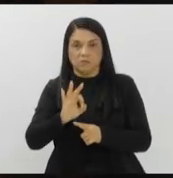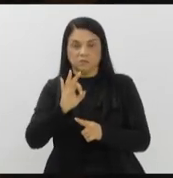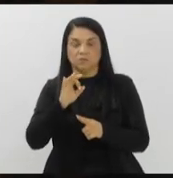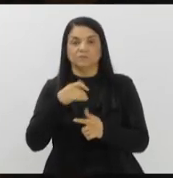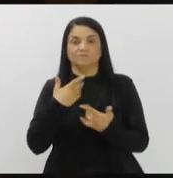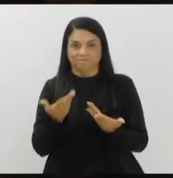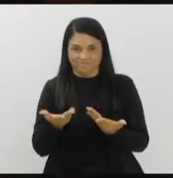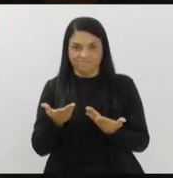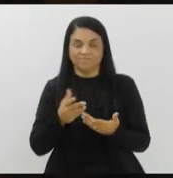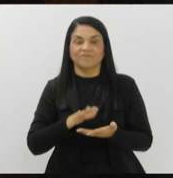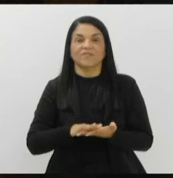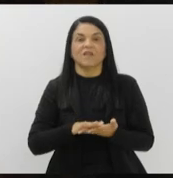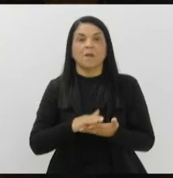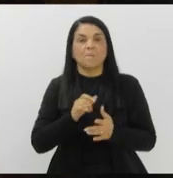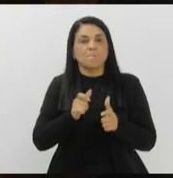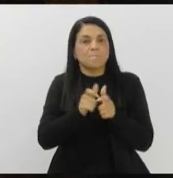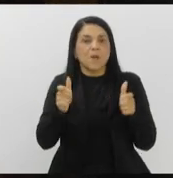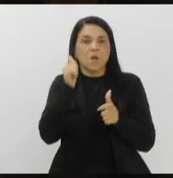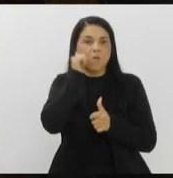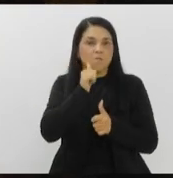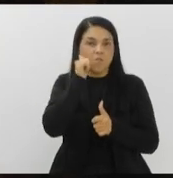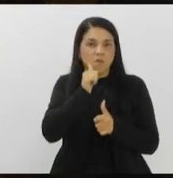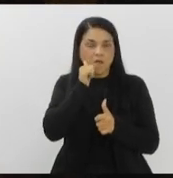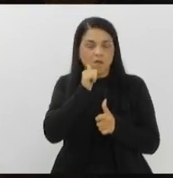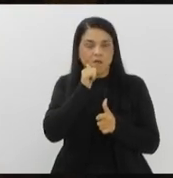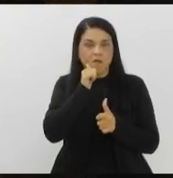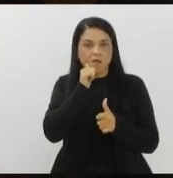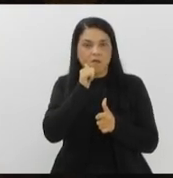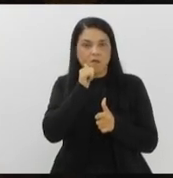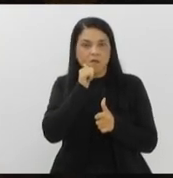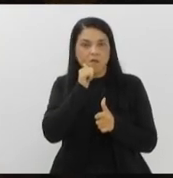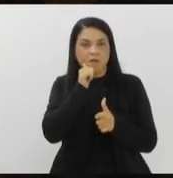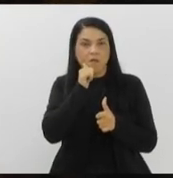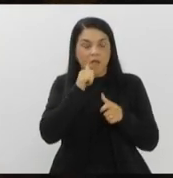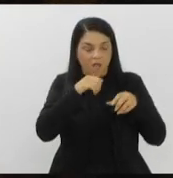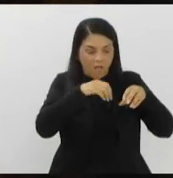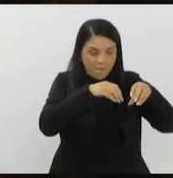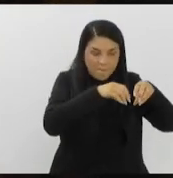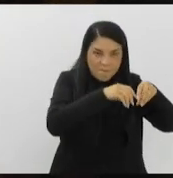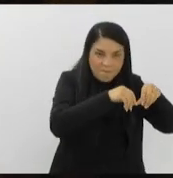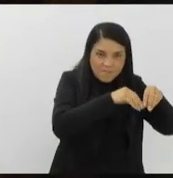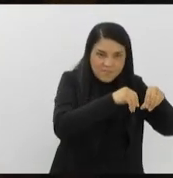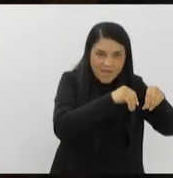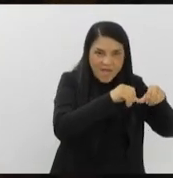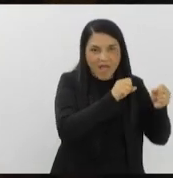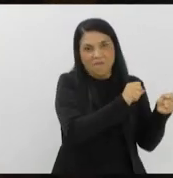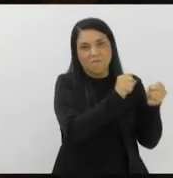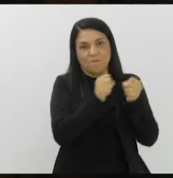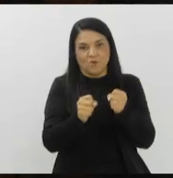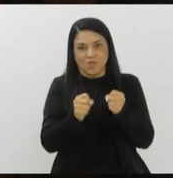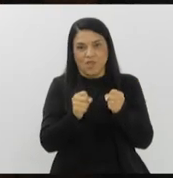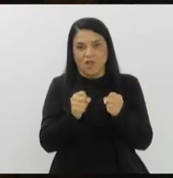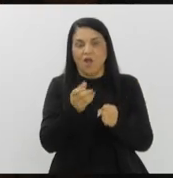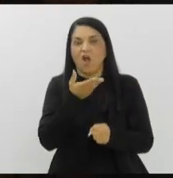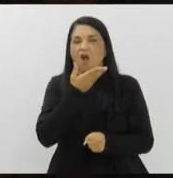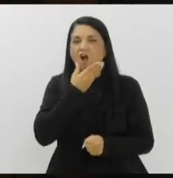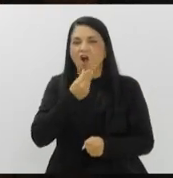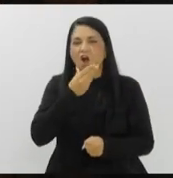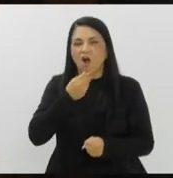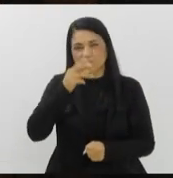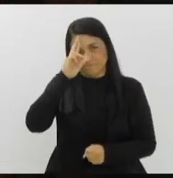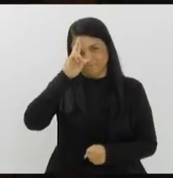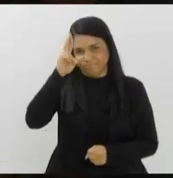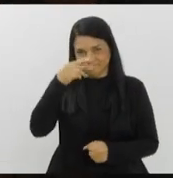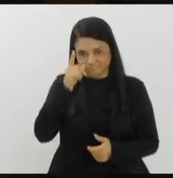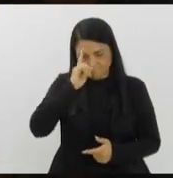mulheres. Mas a concentração da propriedade e do poder continua nas mãos masculinas. E quando